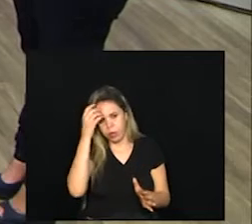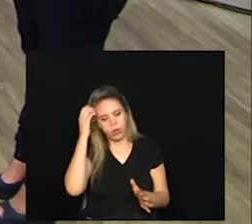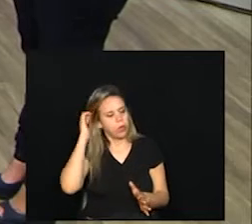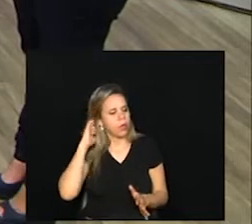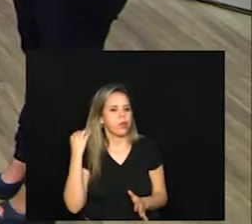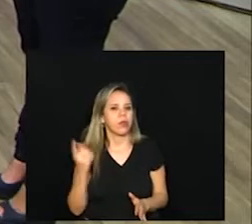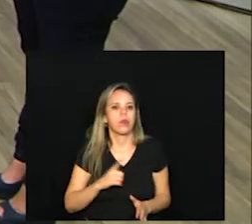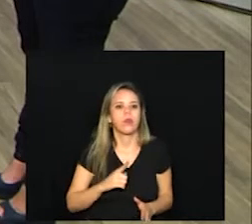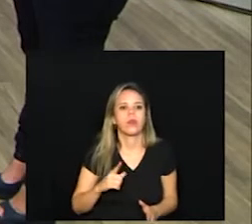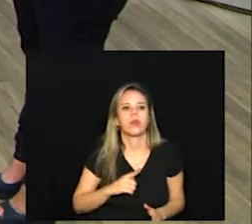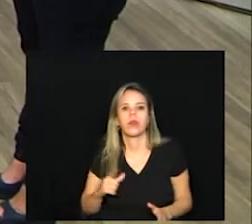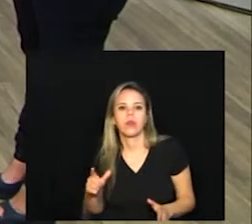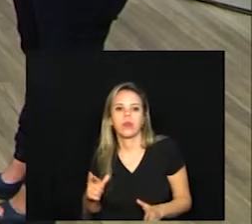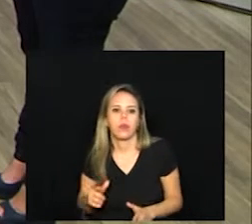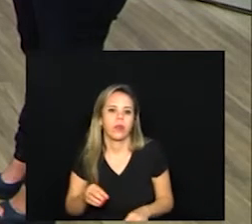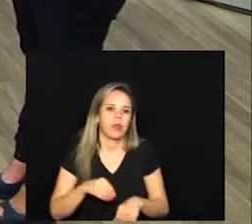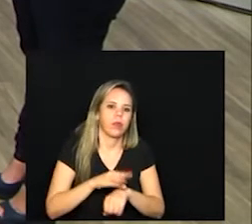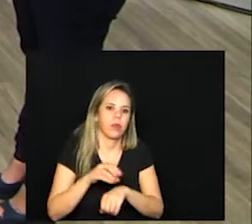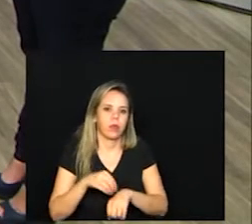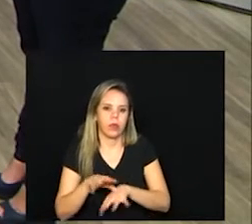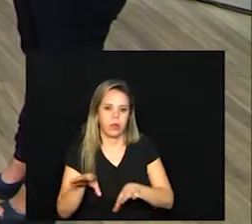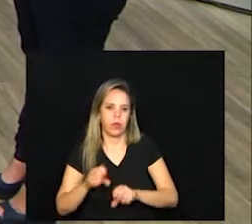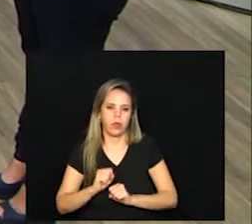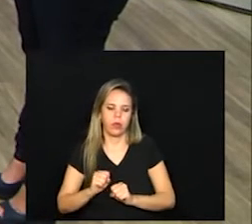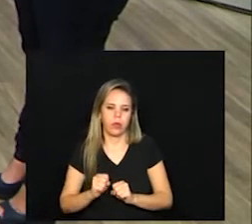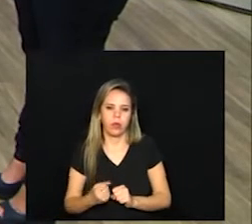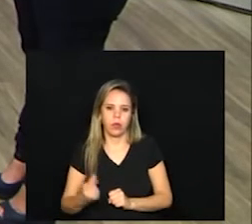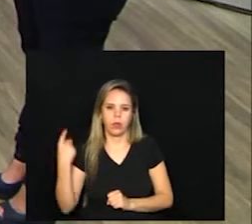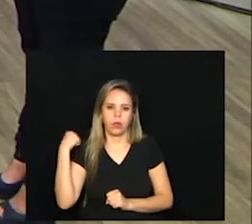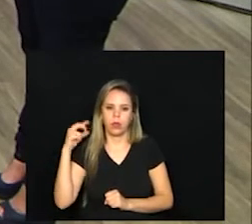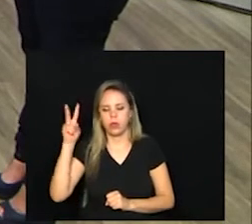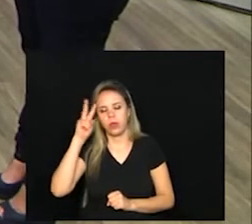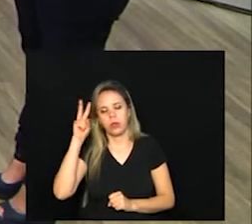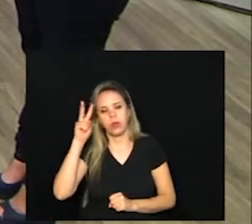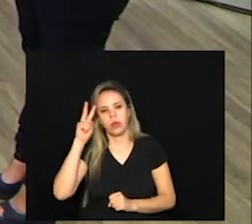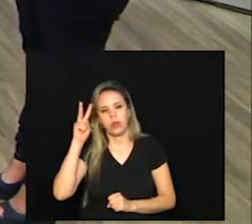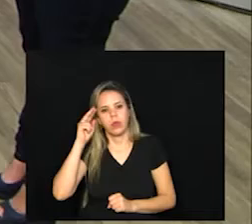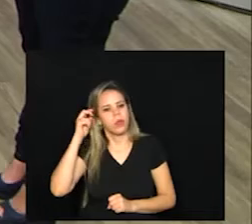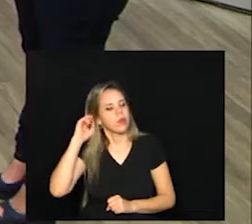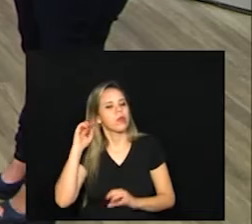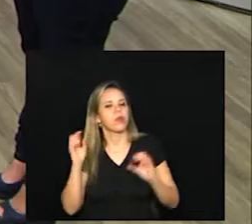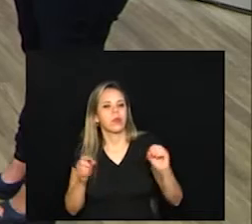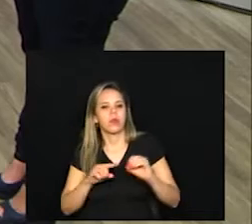a gente tem uma taxa de transmissão na última segunda-feira em